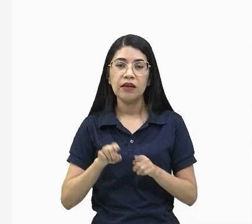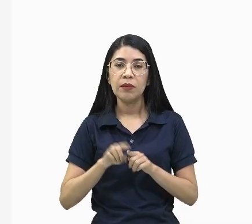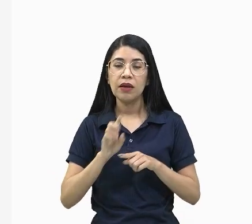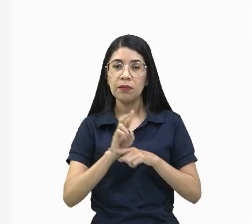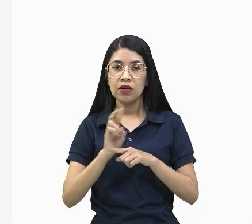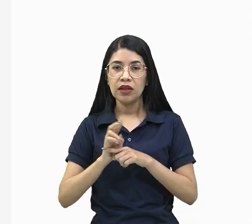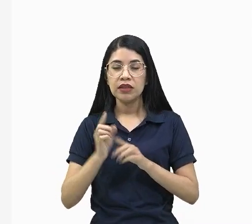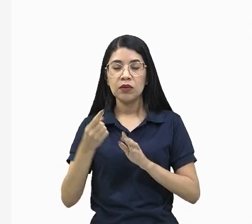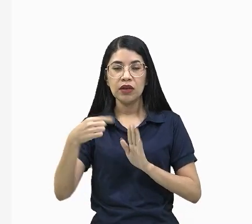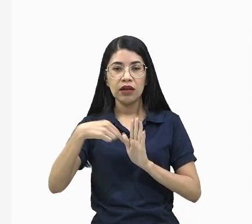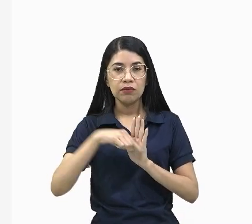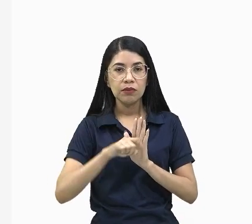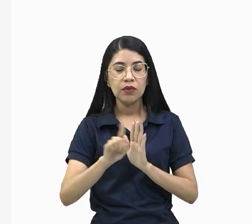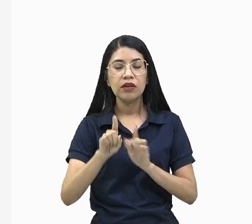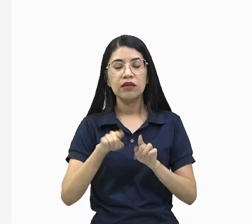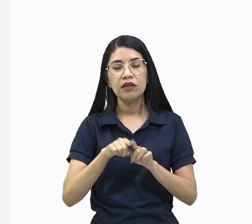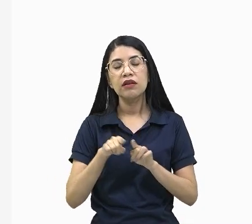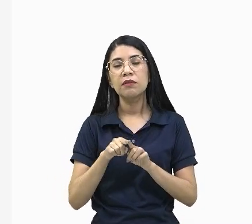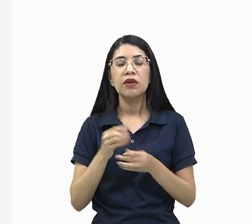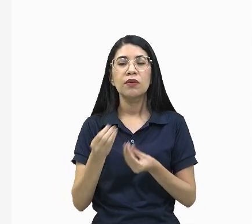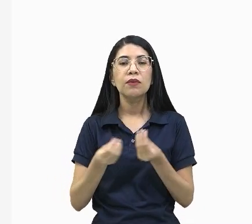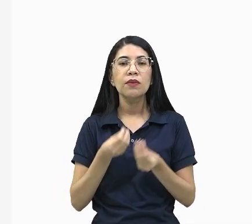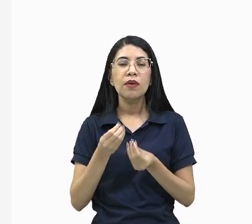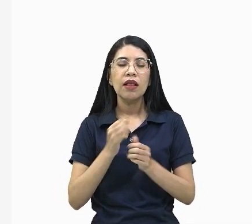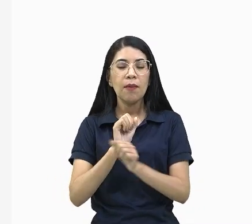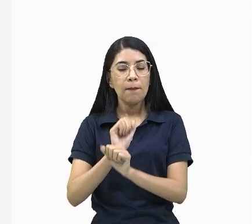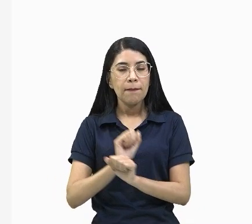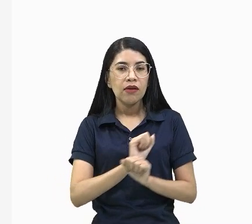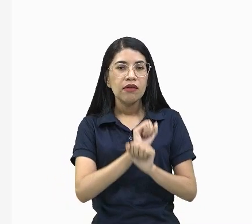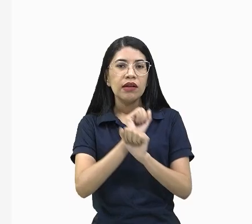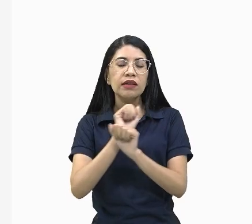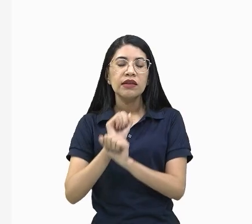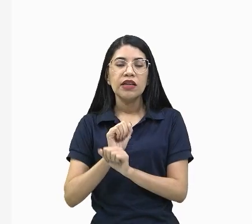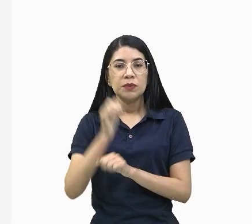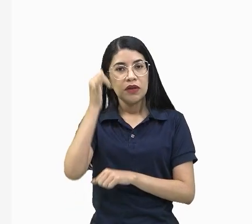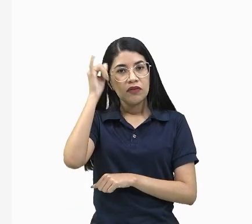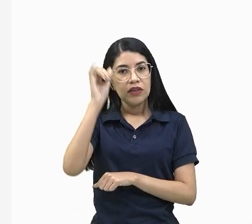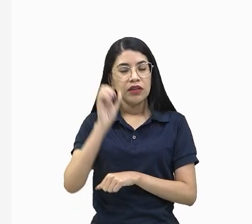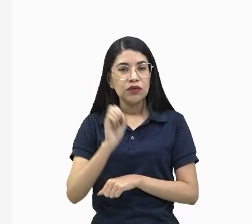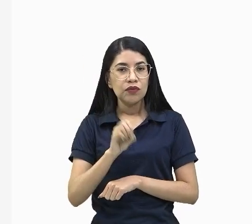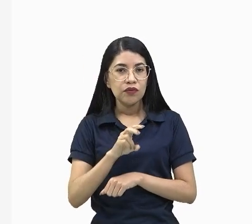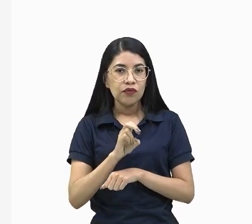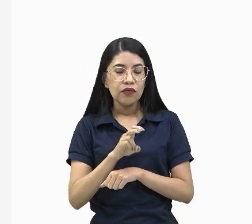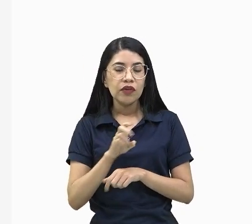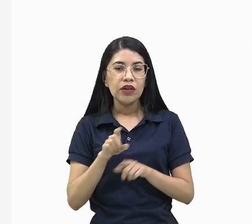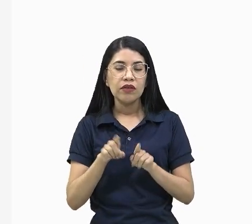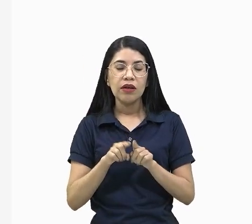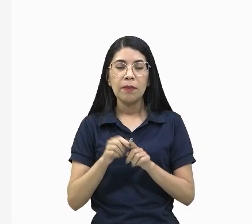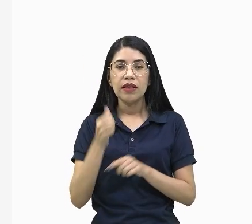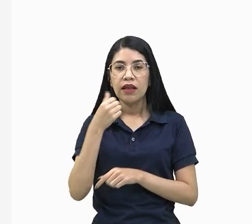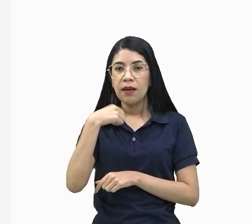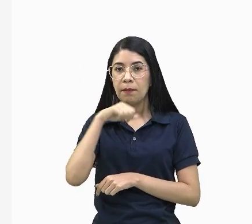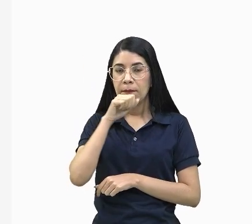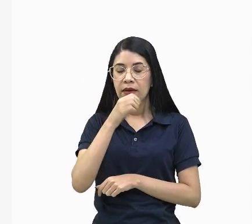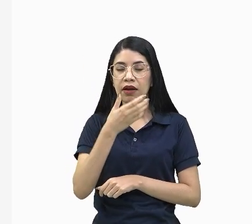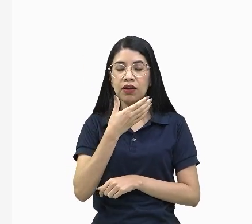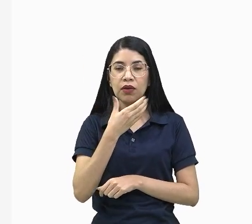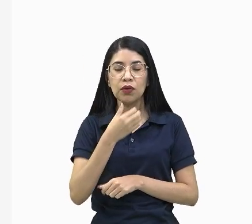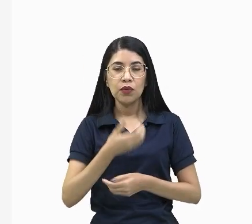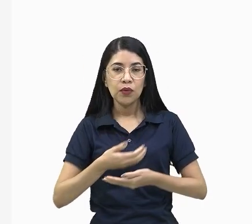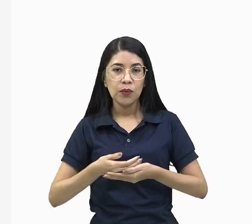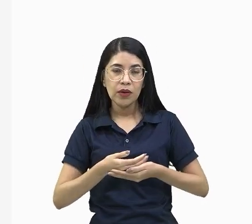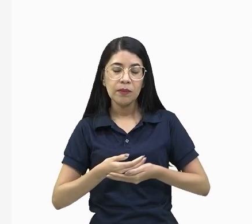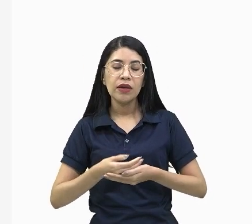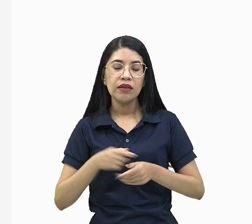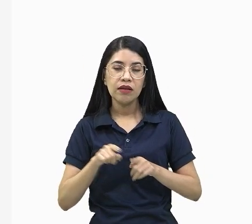imunológica, onde essa placenta ela vai atuar como uma barreira imunológica entre a mãe e o feto, protegendo assim o feto